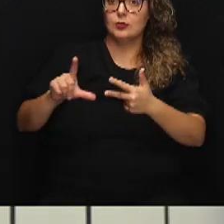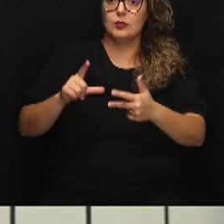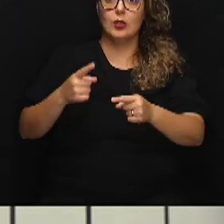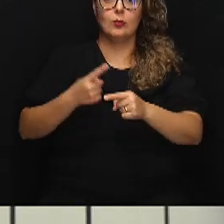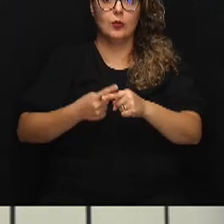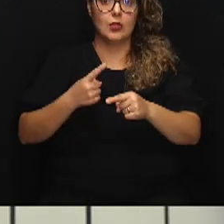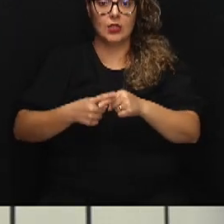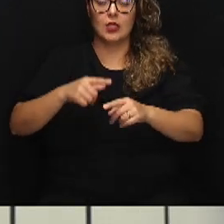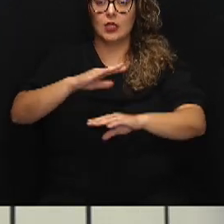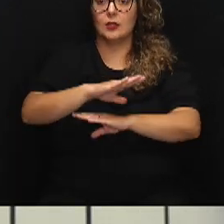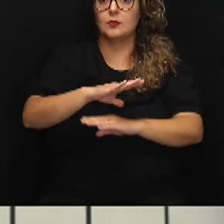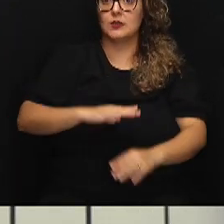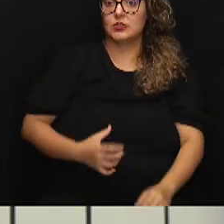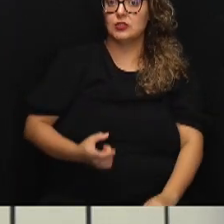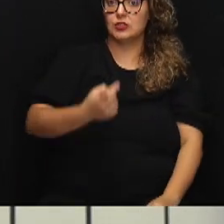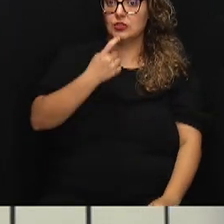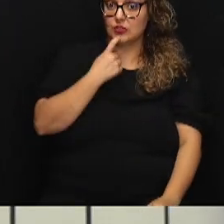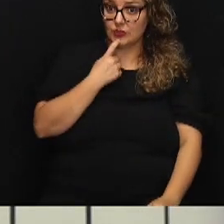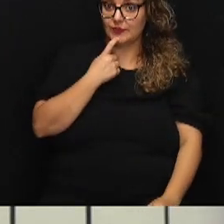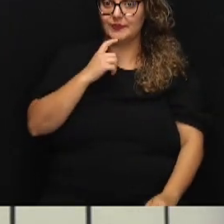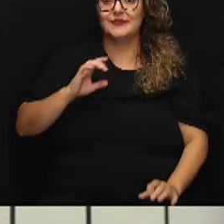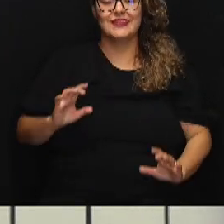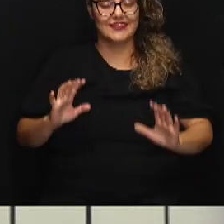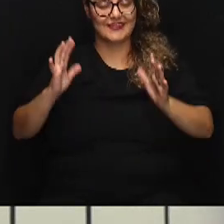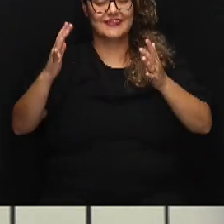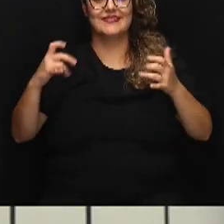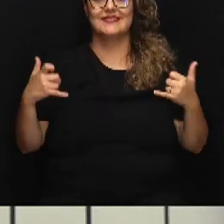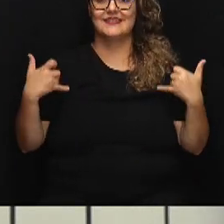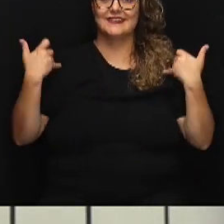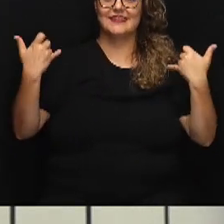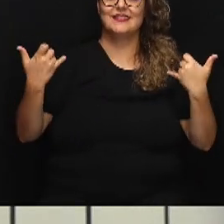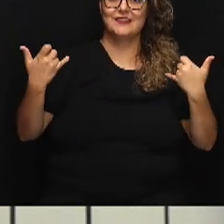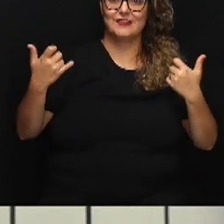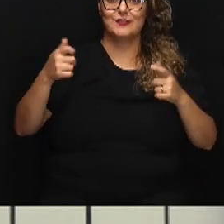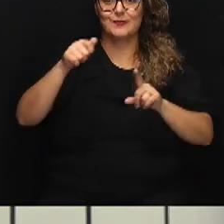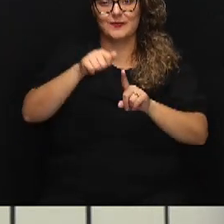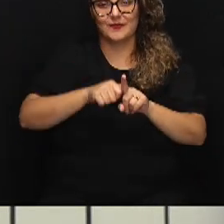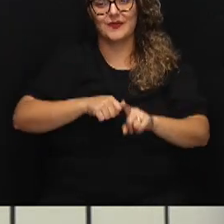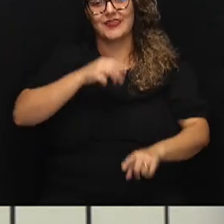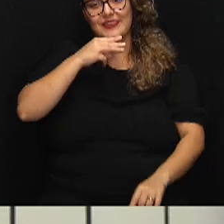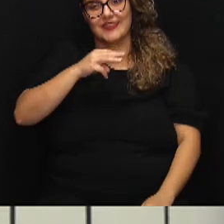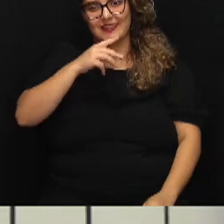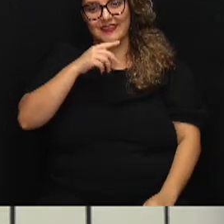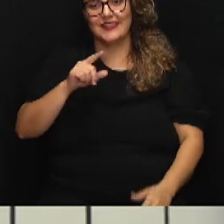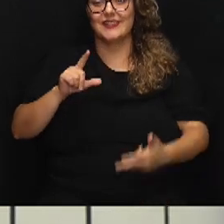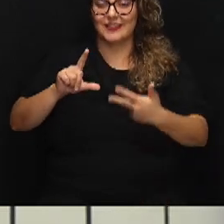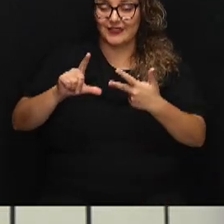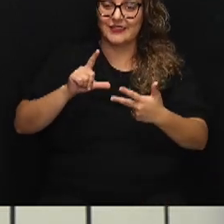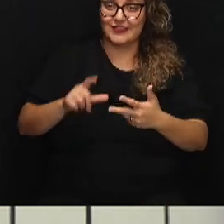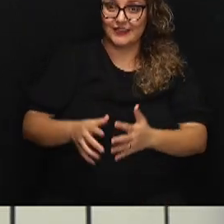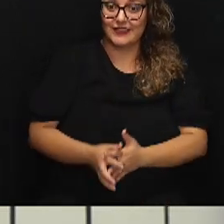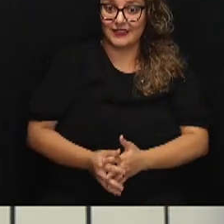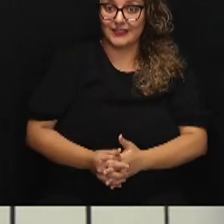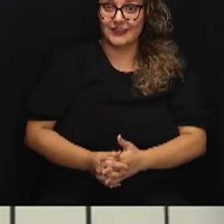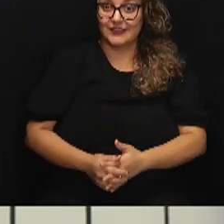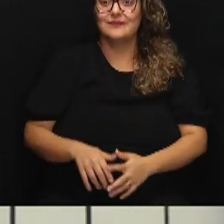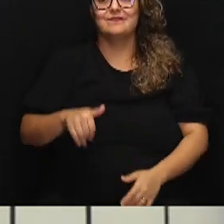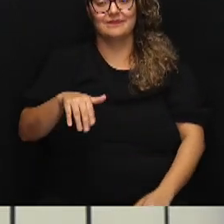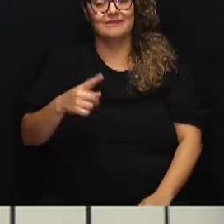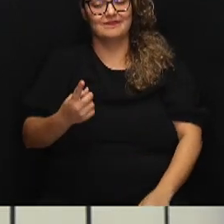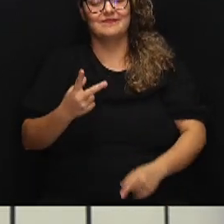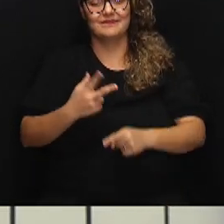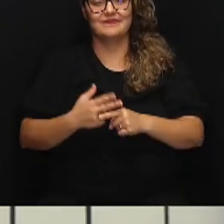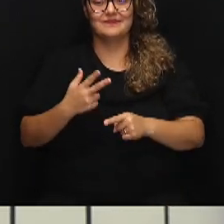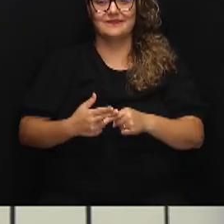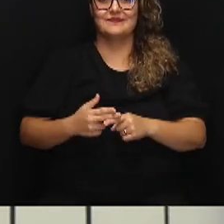porque a Câmara de Campinas celebrou os aniversariantes do mês de março no Legislativo, em mais uma edição